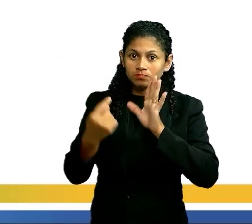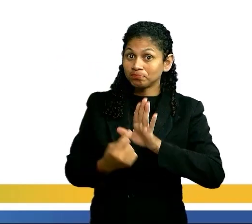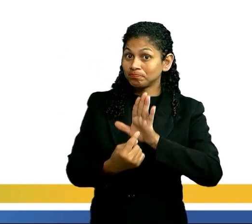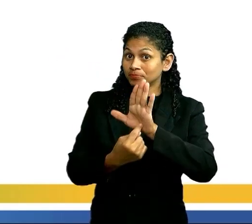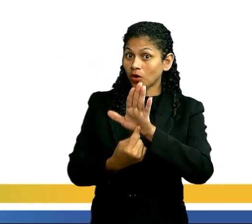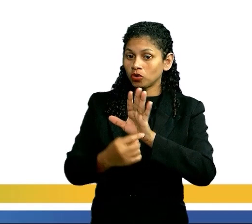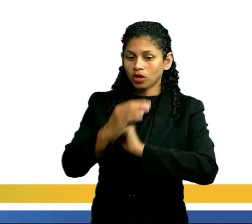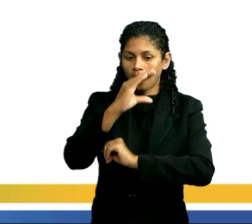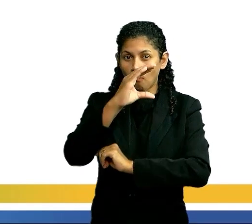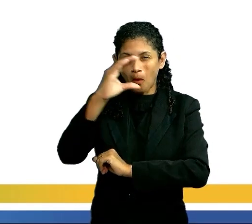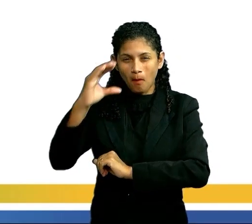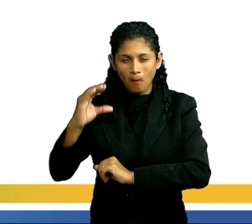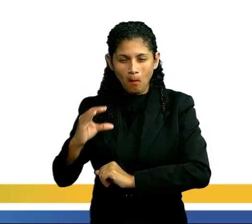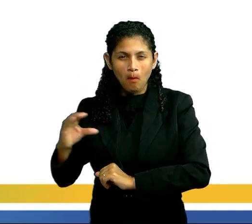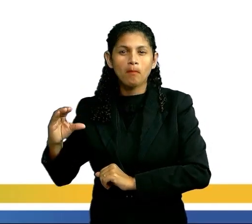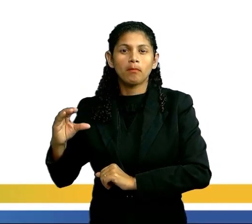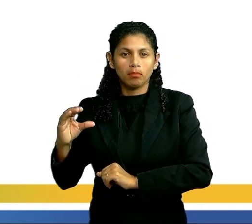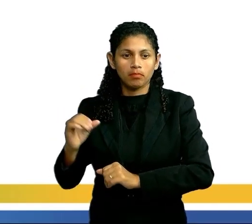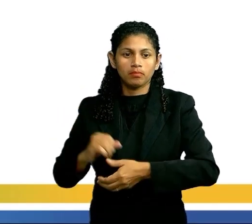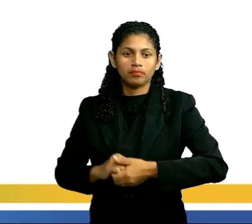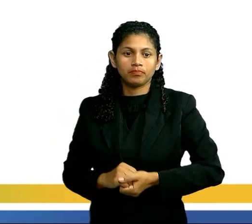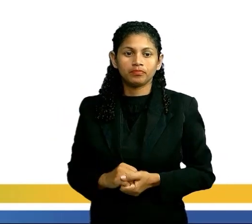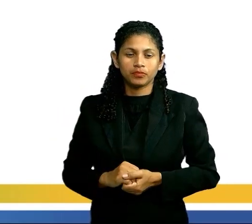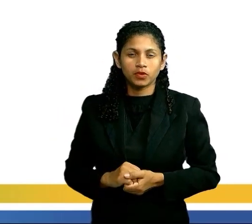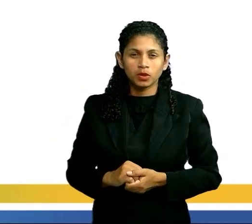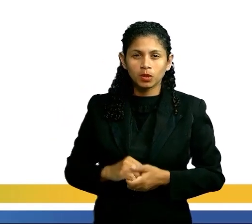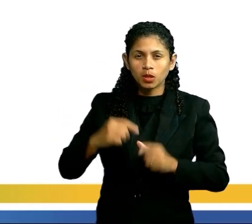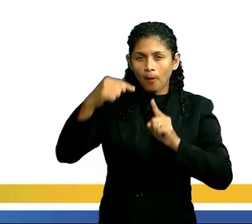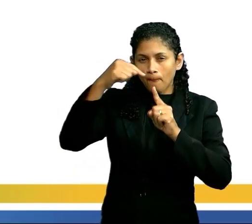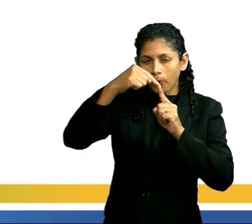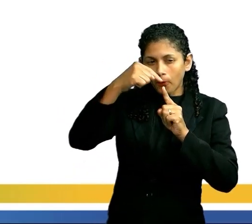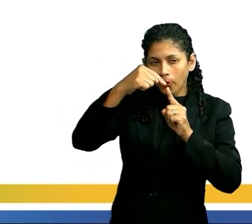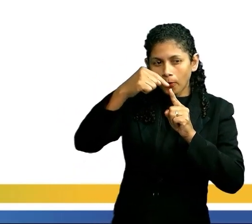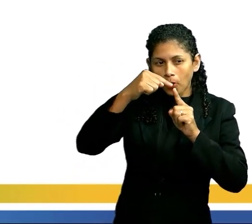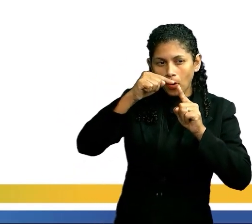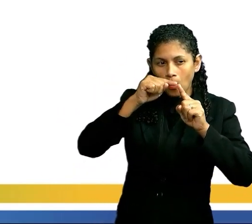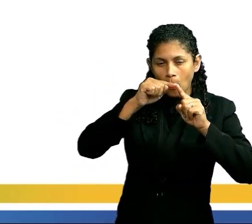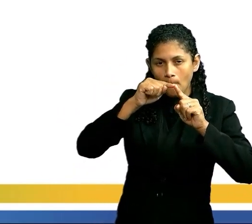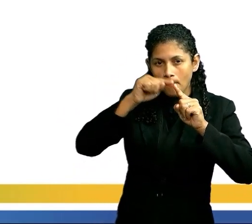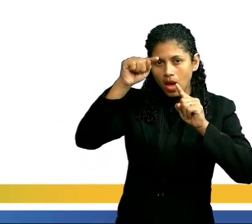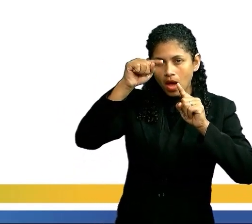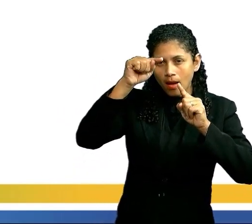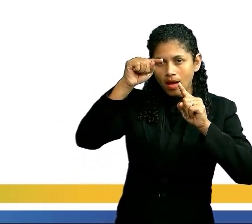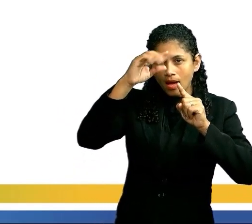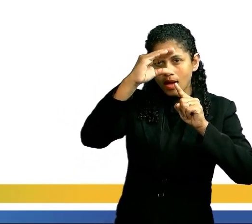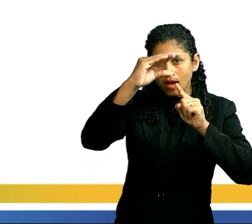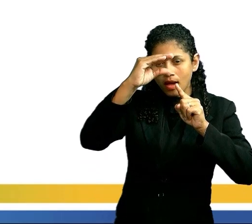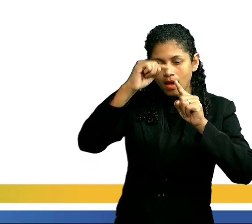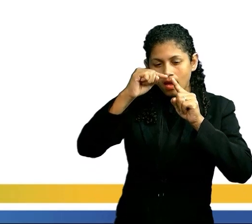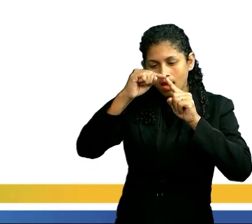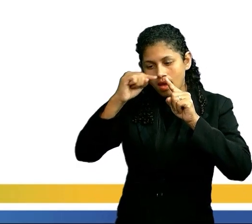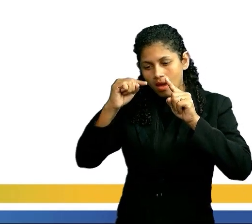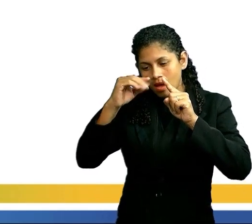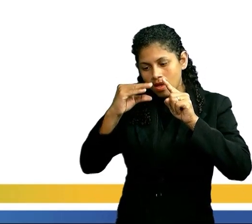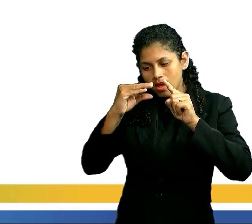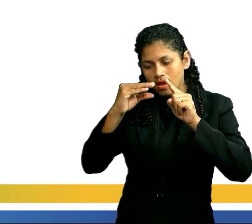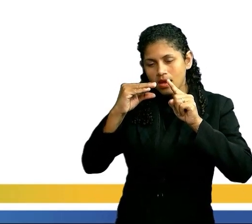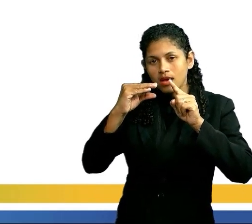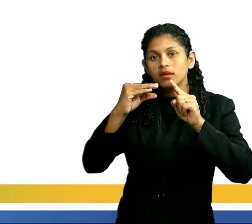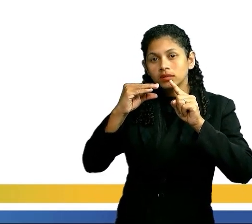tem vértice. E lá nas pontinhas, perceba como eu estou apontando, ó, lá em cima é só um